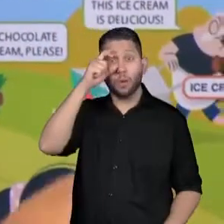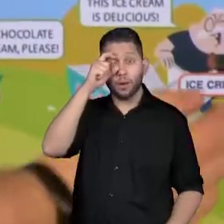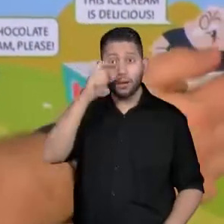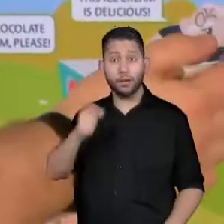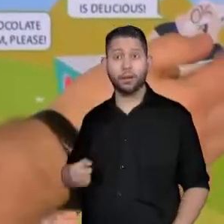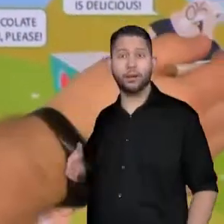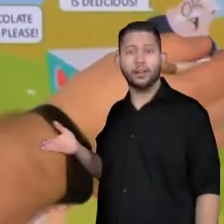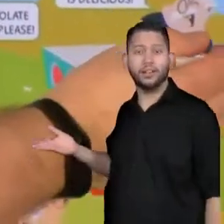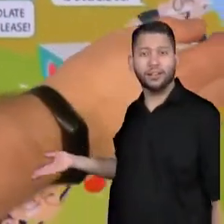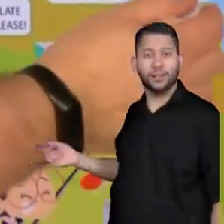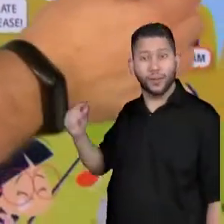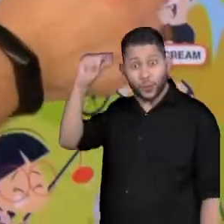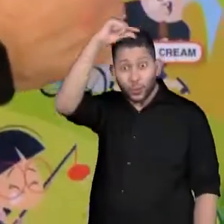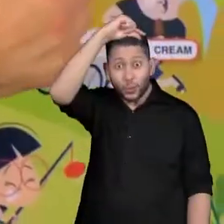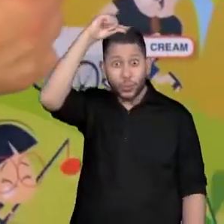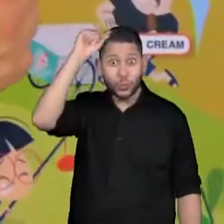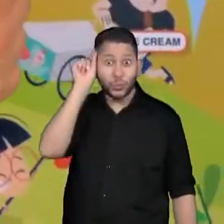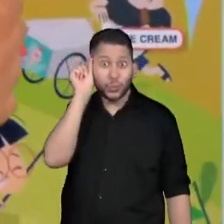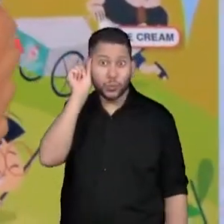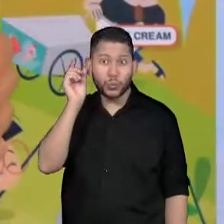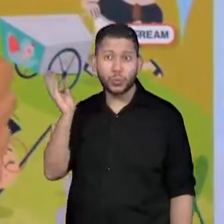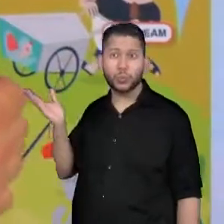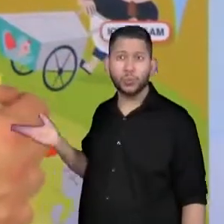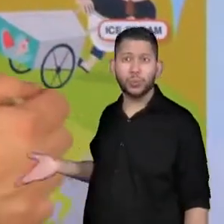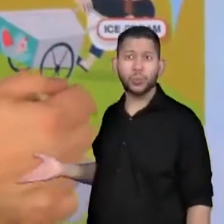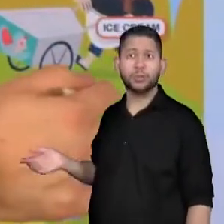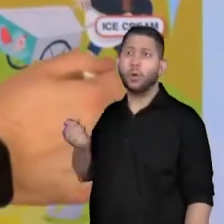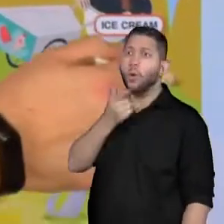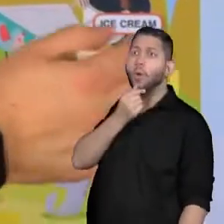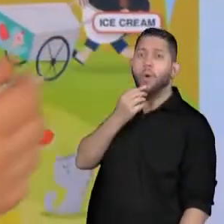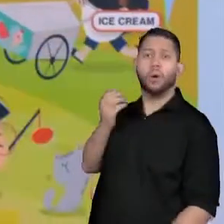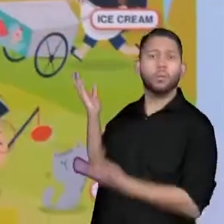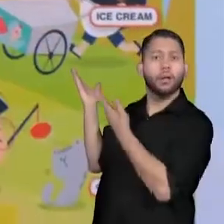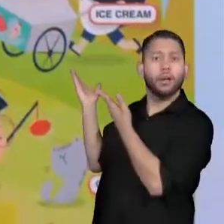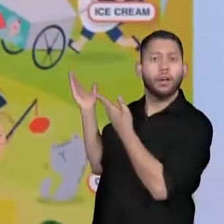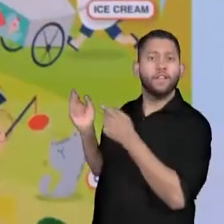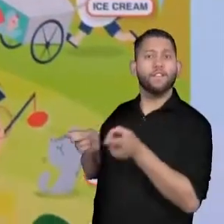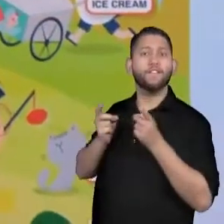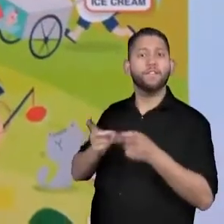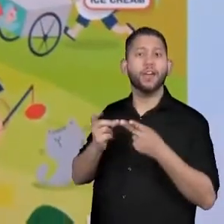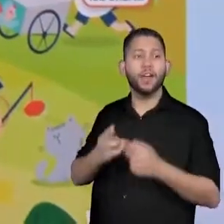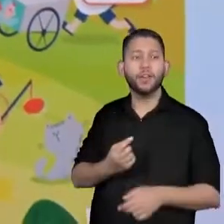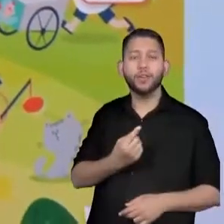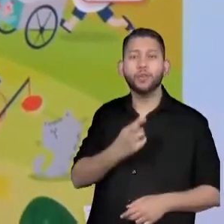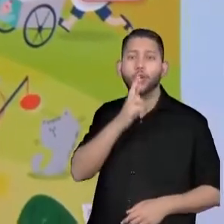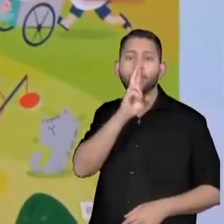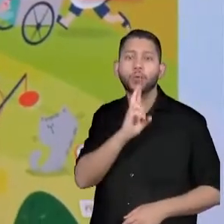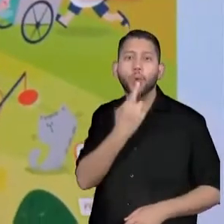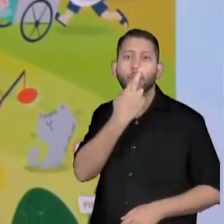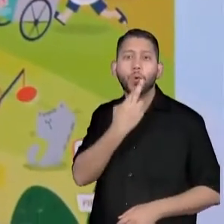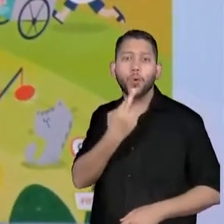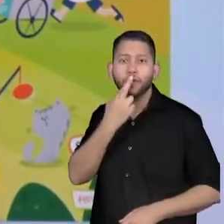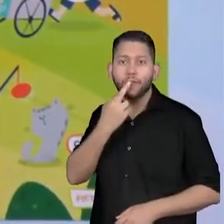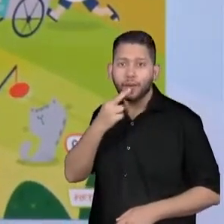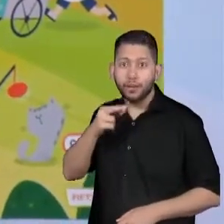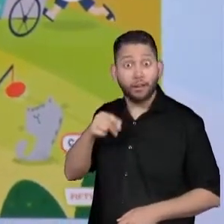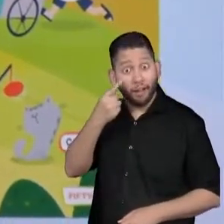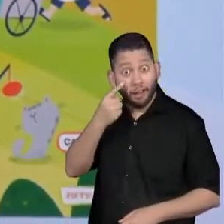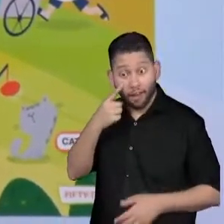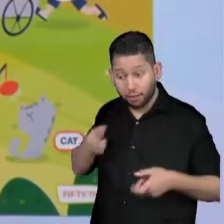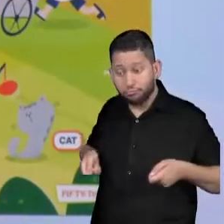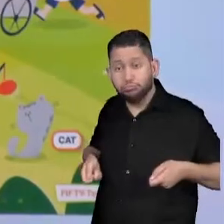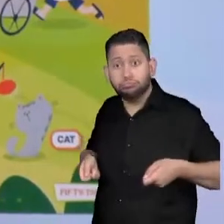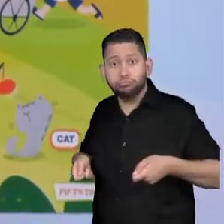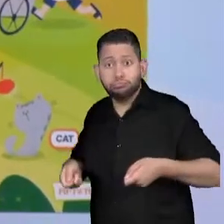Susie, new person here, um vendedor de sorvete. Como é que a gente fala isso em inglês? São